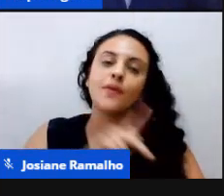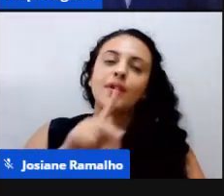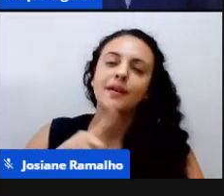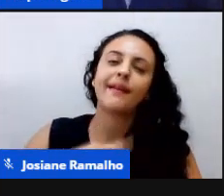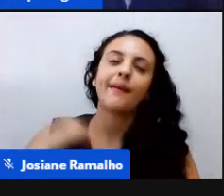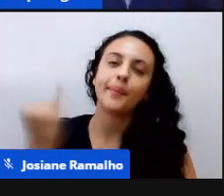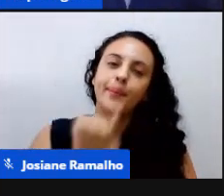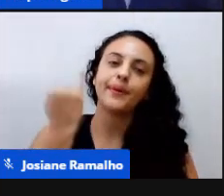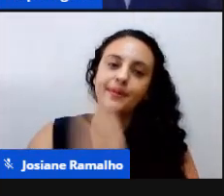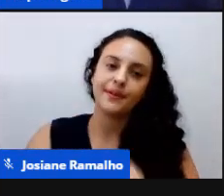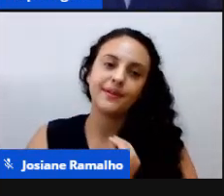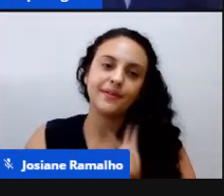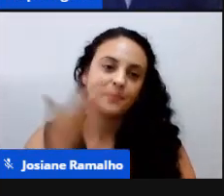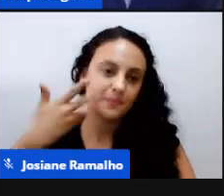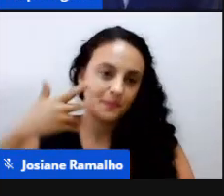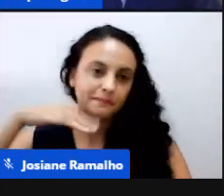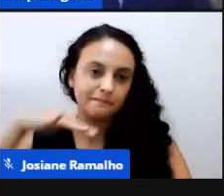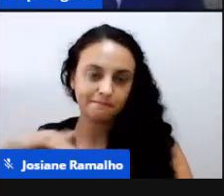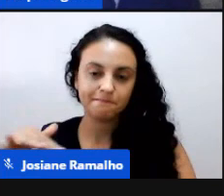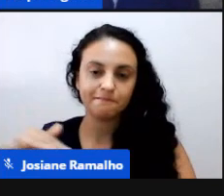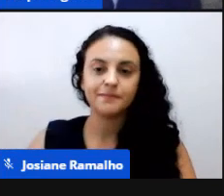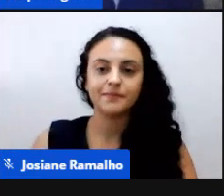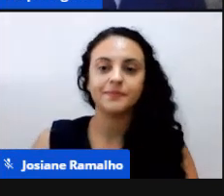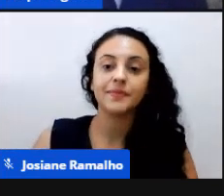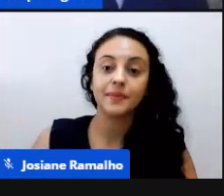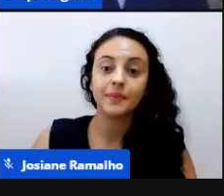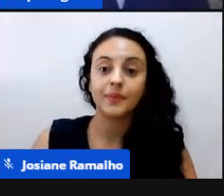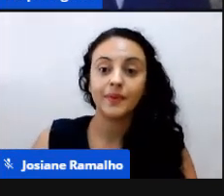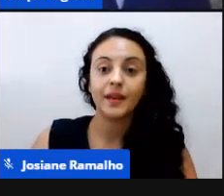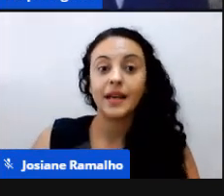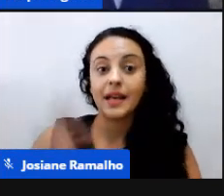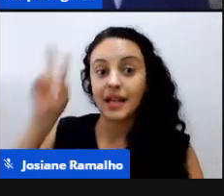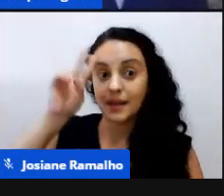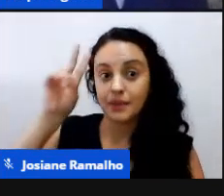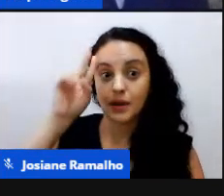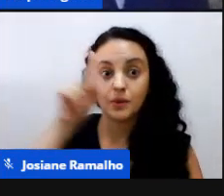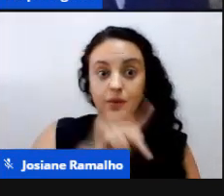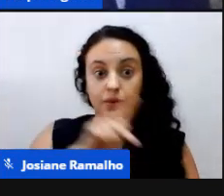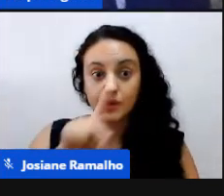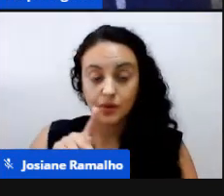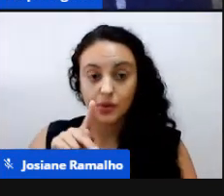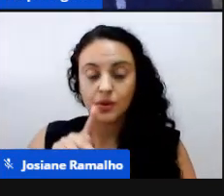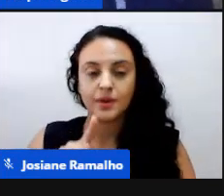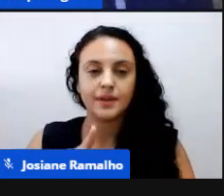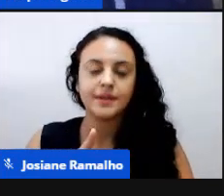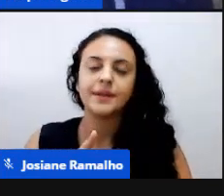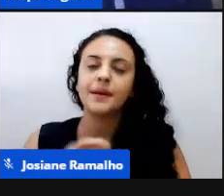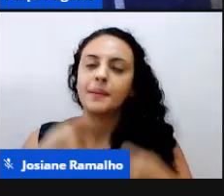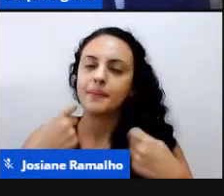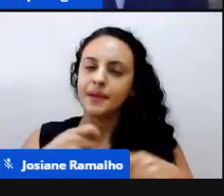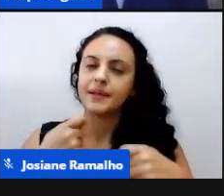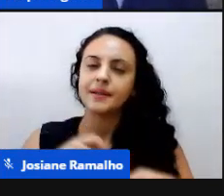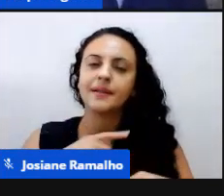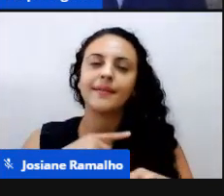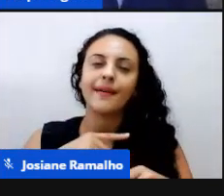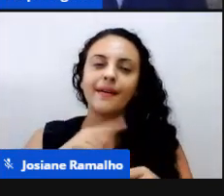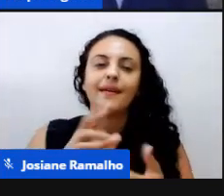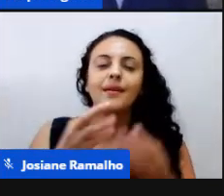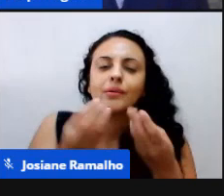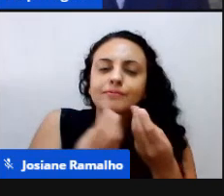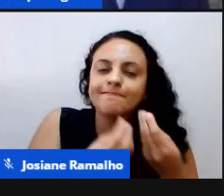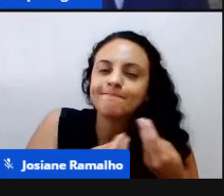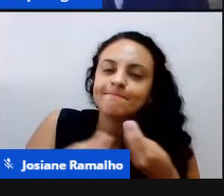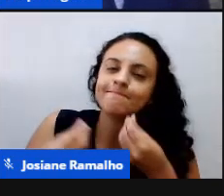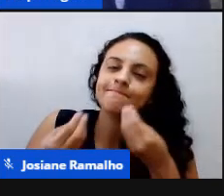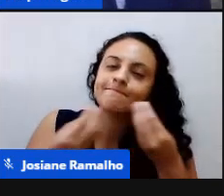Felipe? Exatamente, Elisângela. Lembrando, professores, não percam essa sensibilidade com essas crianças, tá?